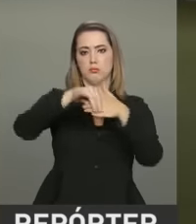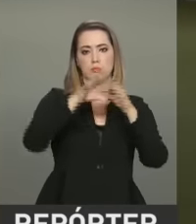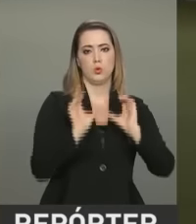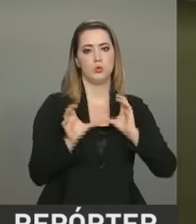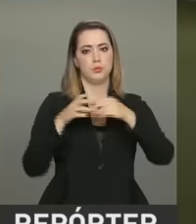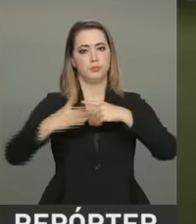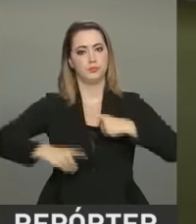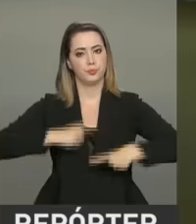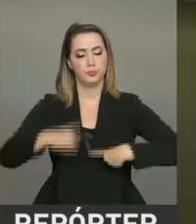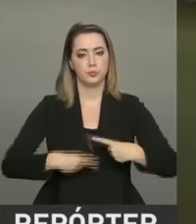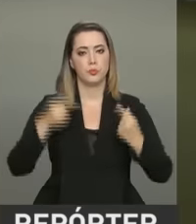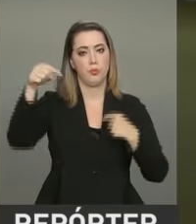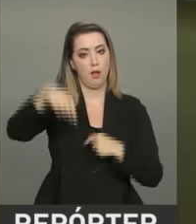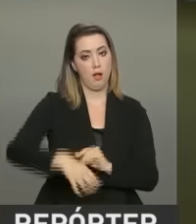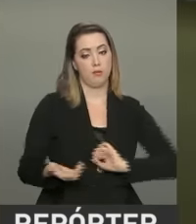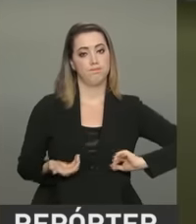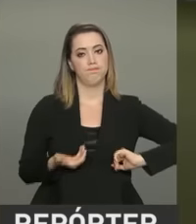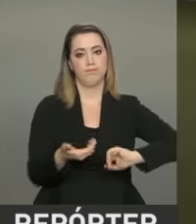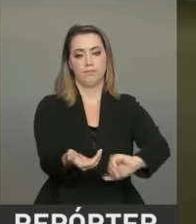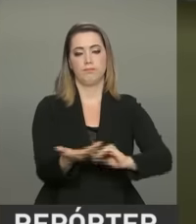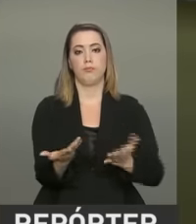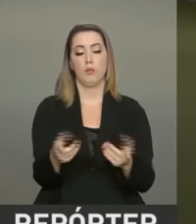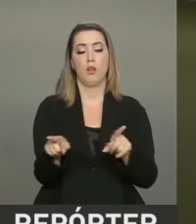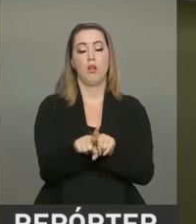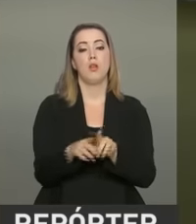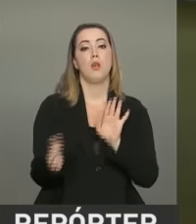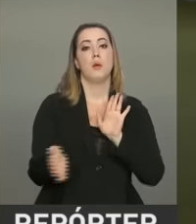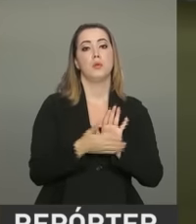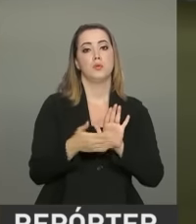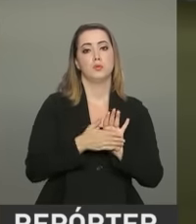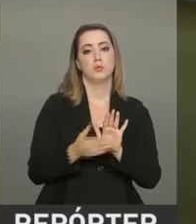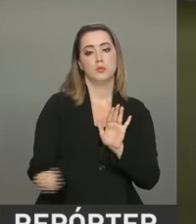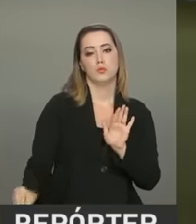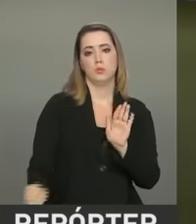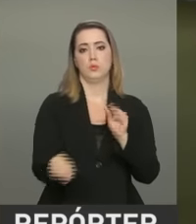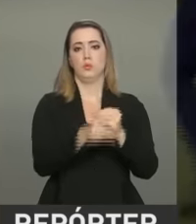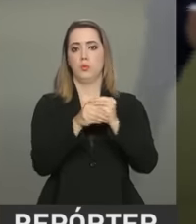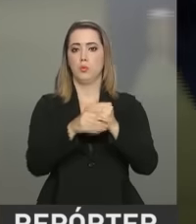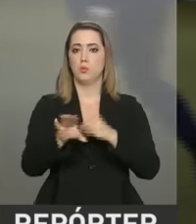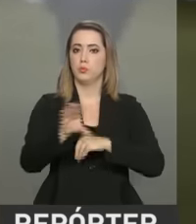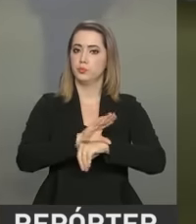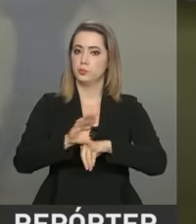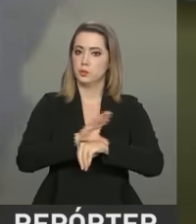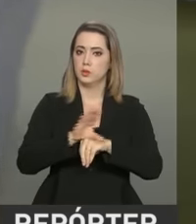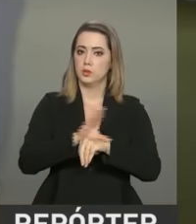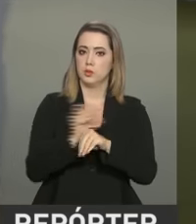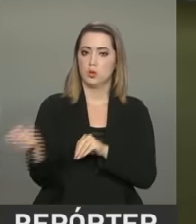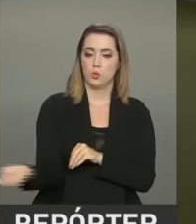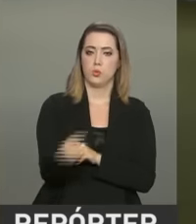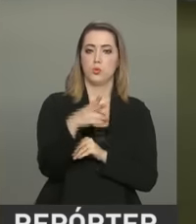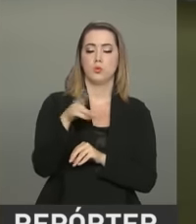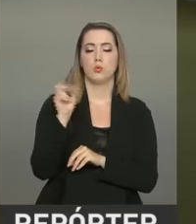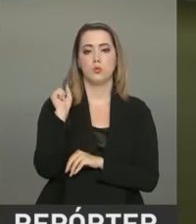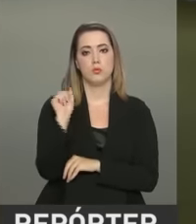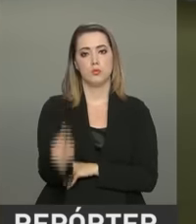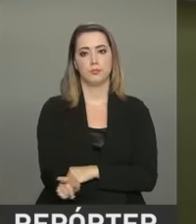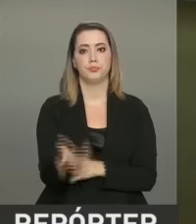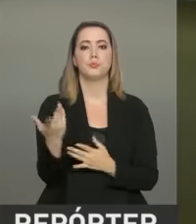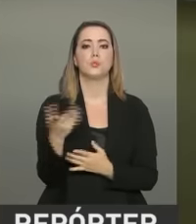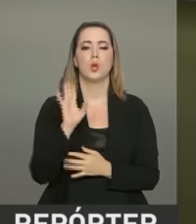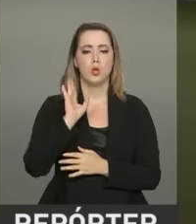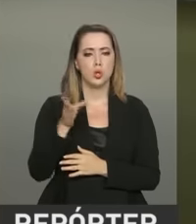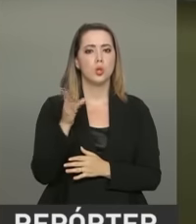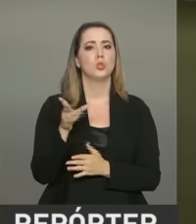dos Deputados. A proposta de emenda constitucional que reforma a Previdência Social foi protocolada ontem mesmo